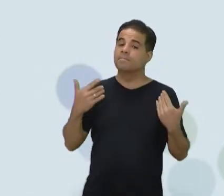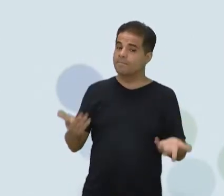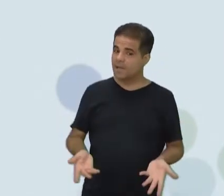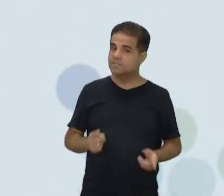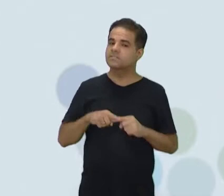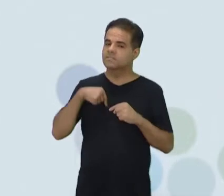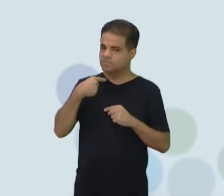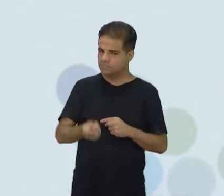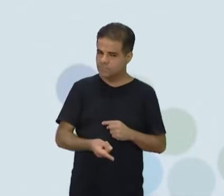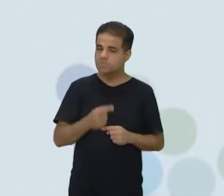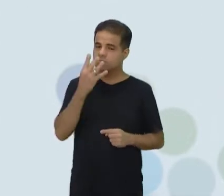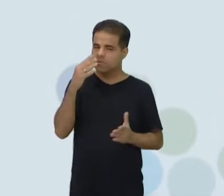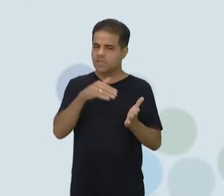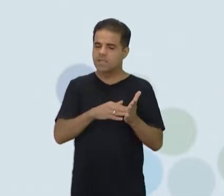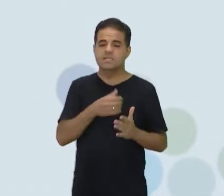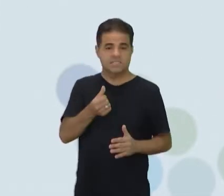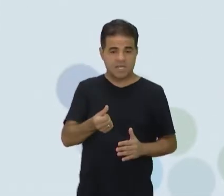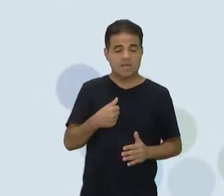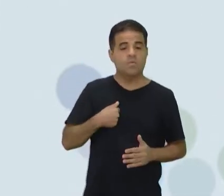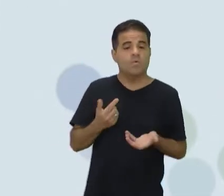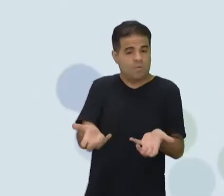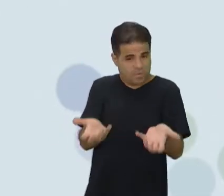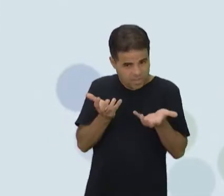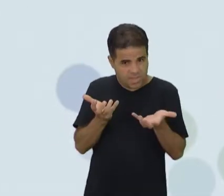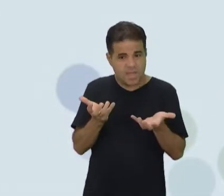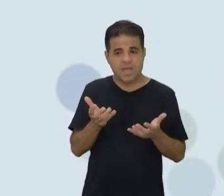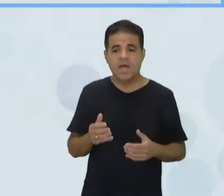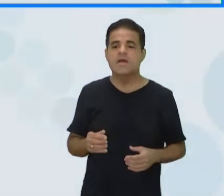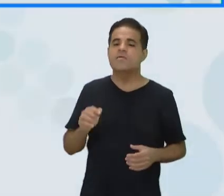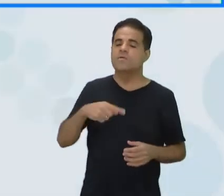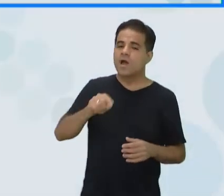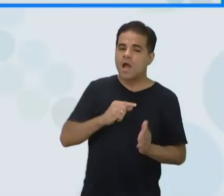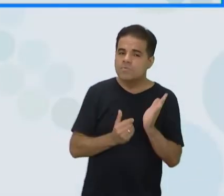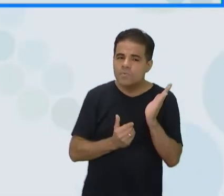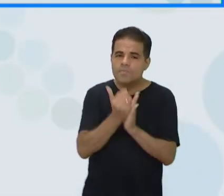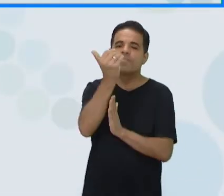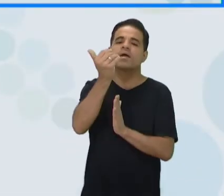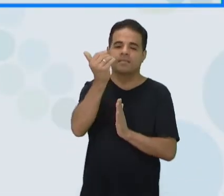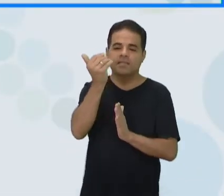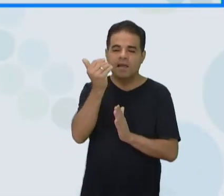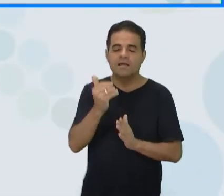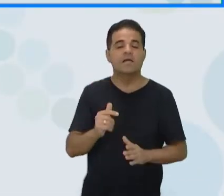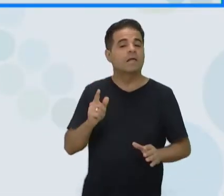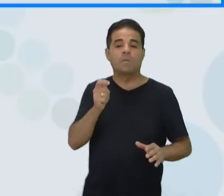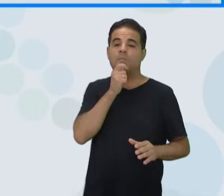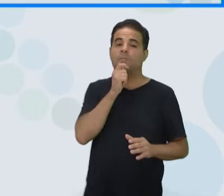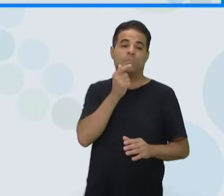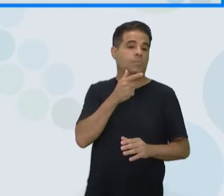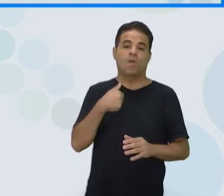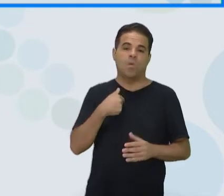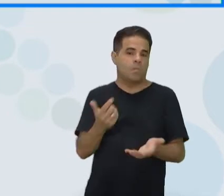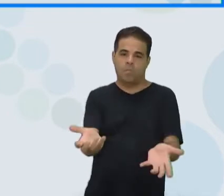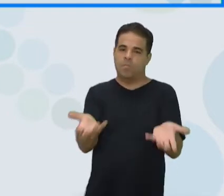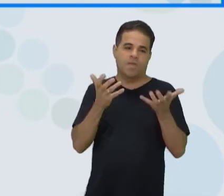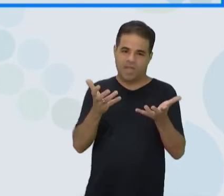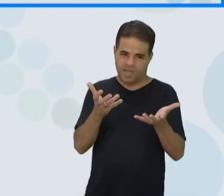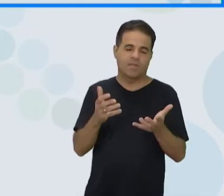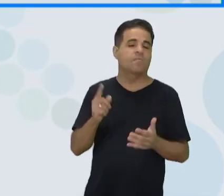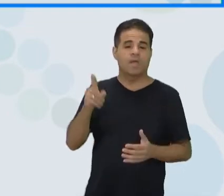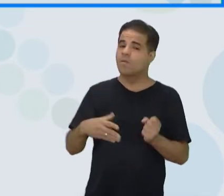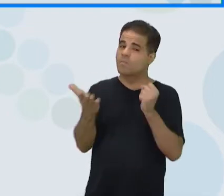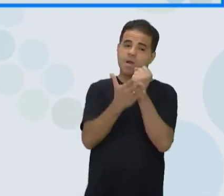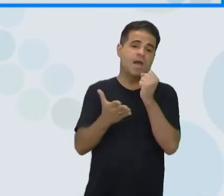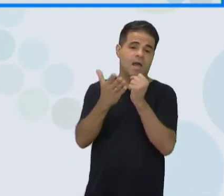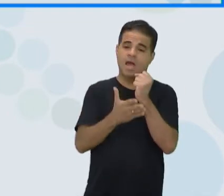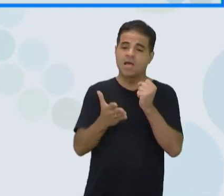quando você tá de 4 a 6 anos, o eu quero aumenta. E aí não tem nada de eu quero, porque aí é bem do básico,